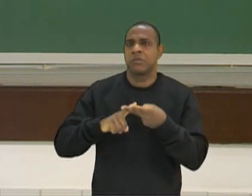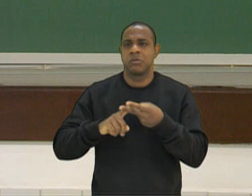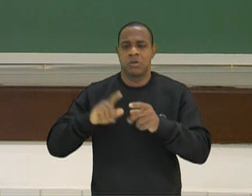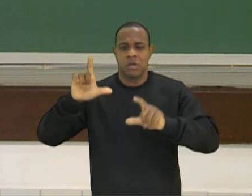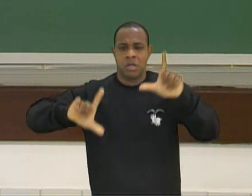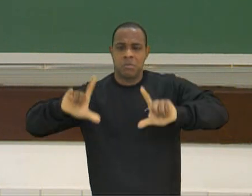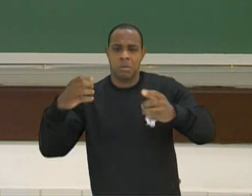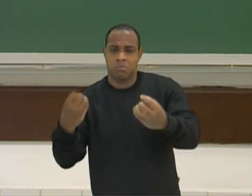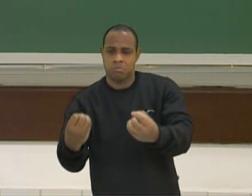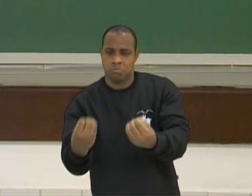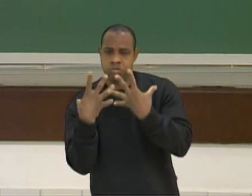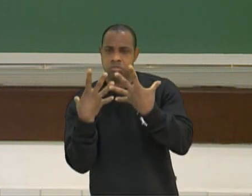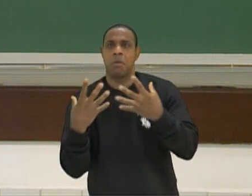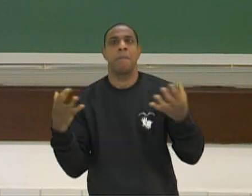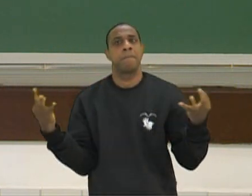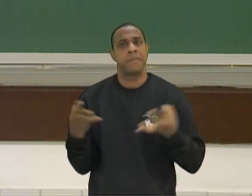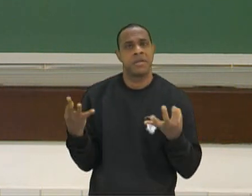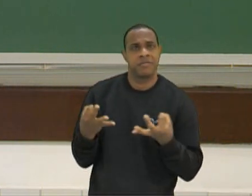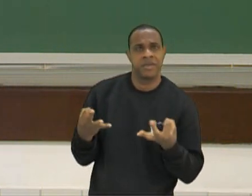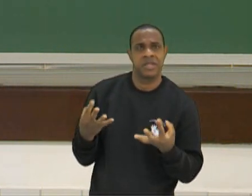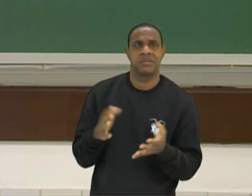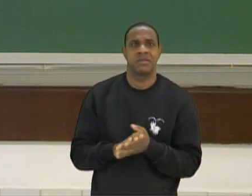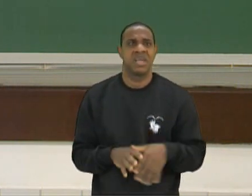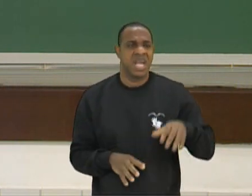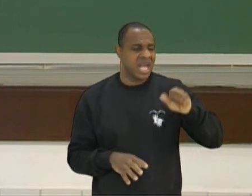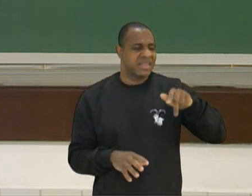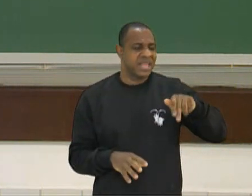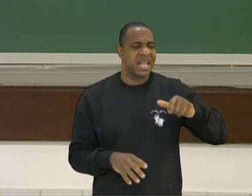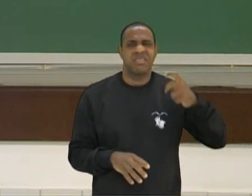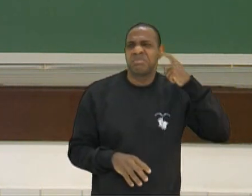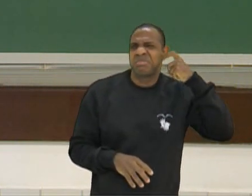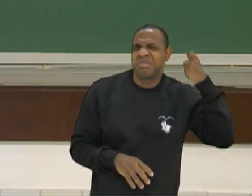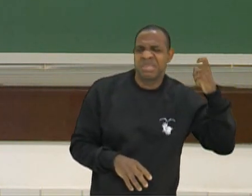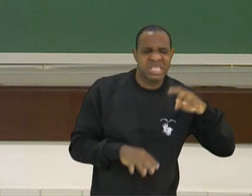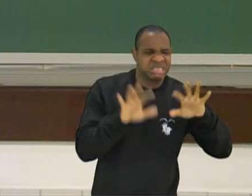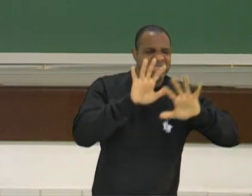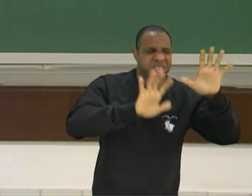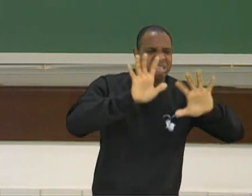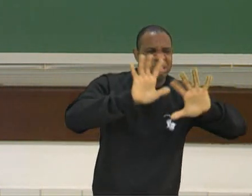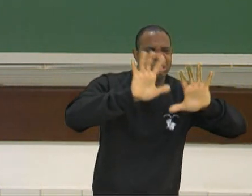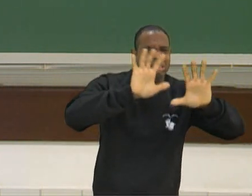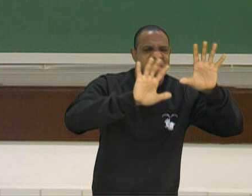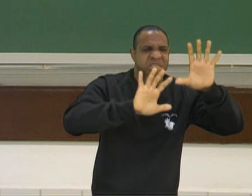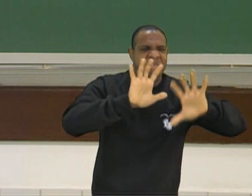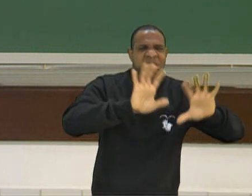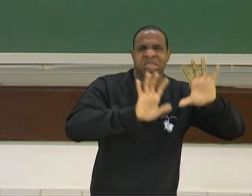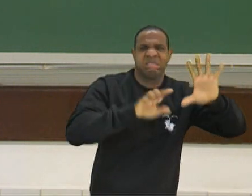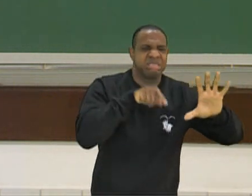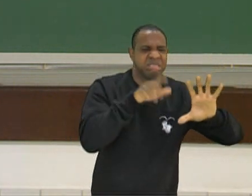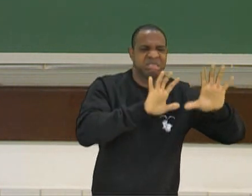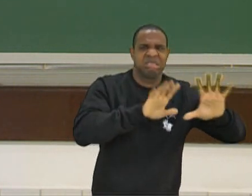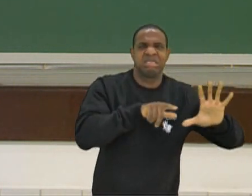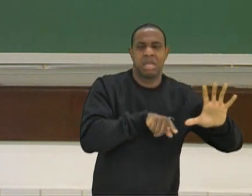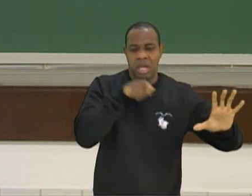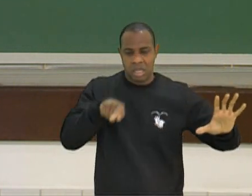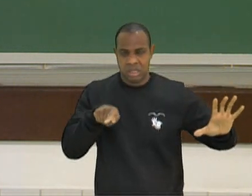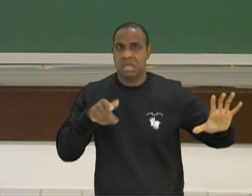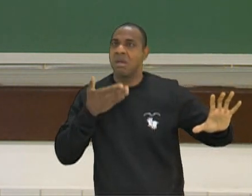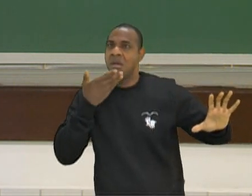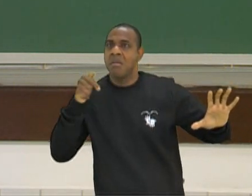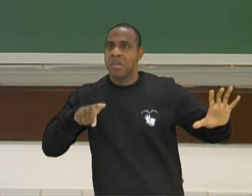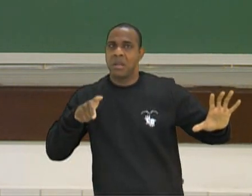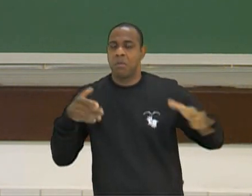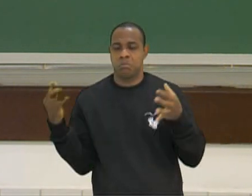tinha muitas complicações, chiados, chuviscos, coisa que já não tem muito no sinal digital. Agora vamos analisar o